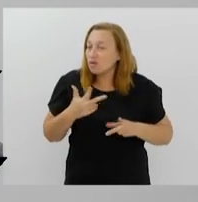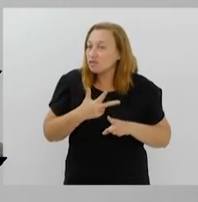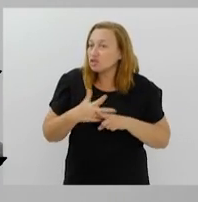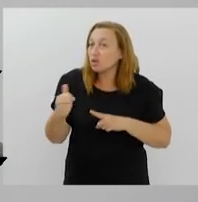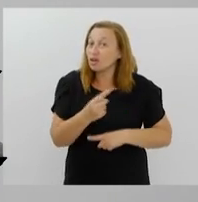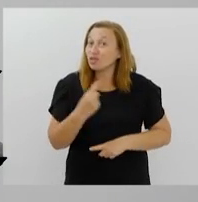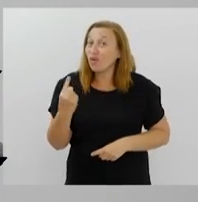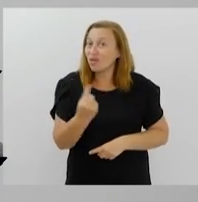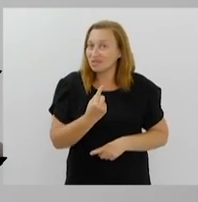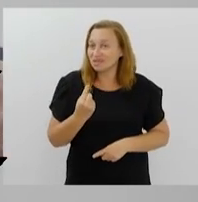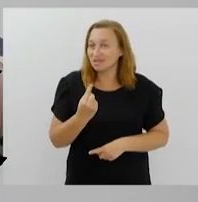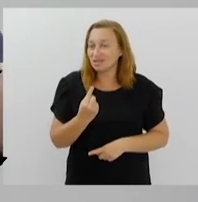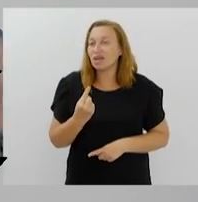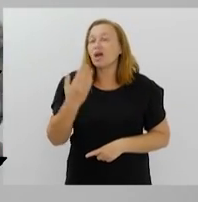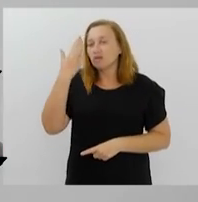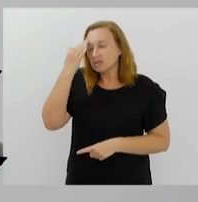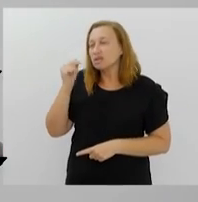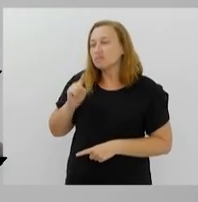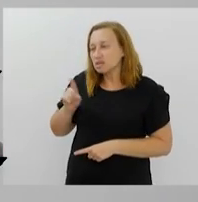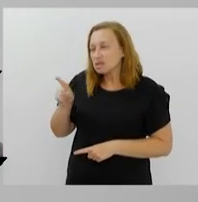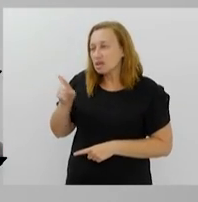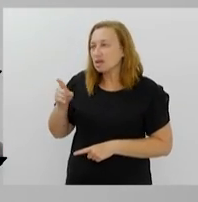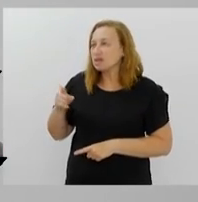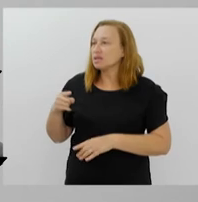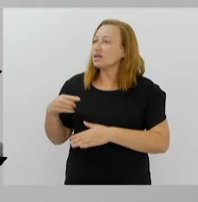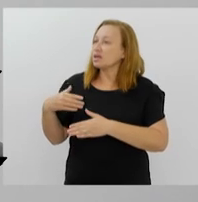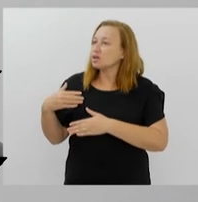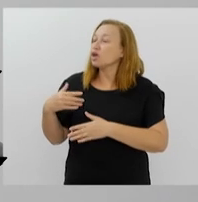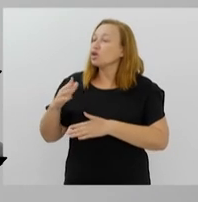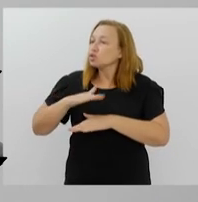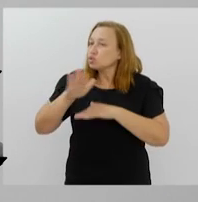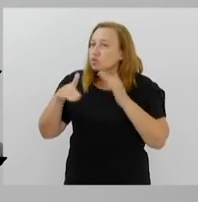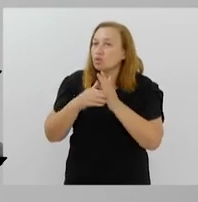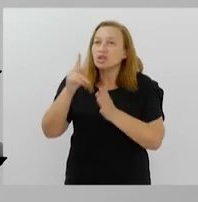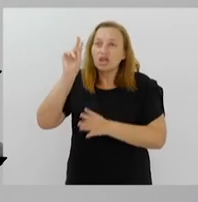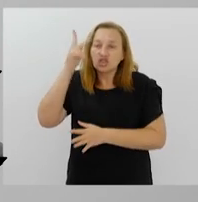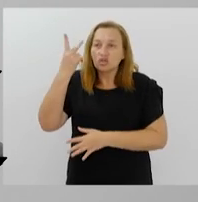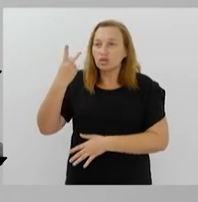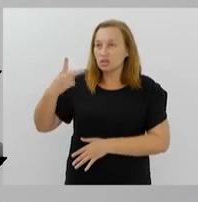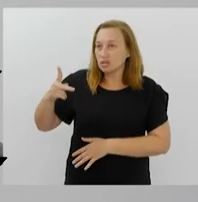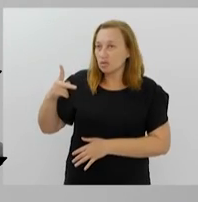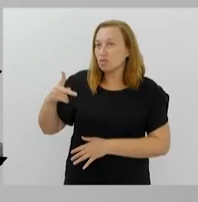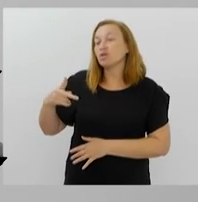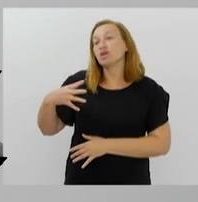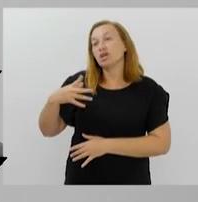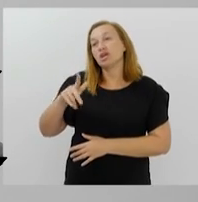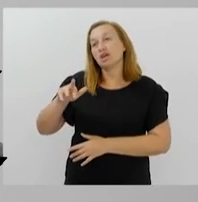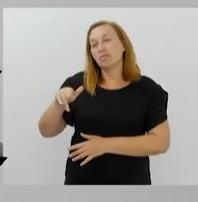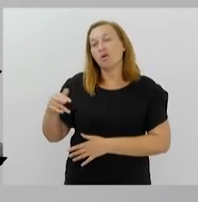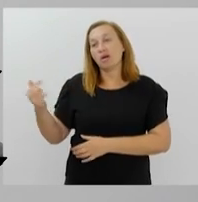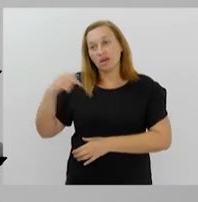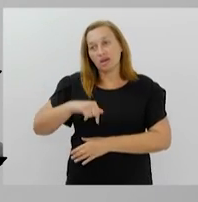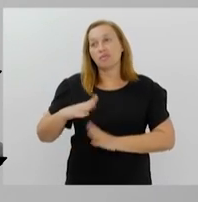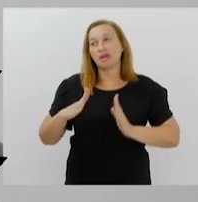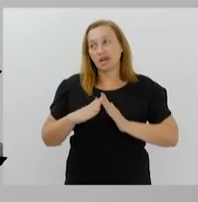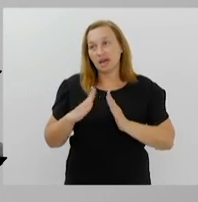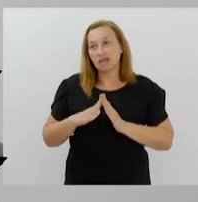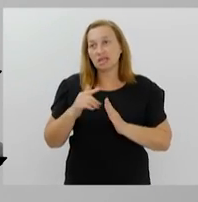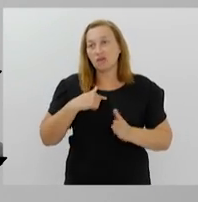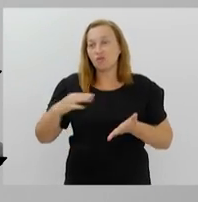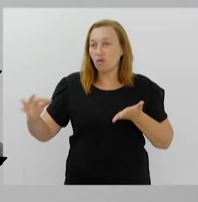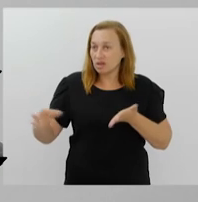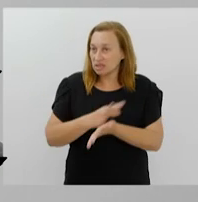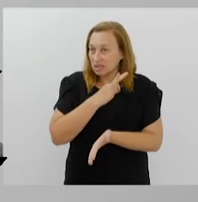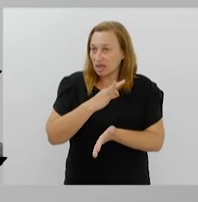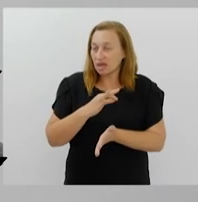Nossa que eu sei que você traz todo o legado aí do Márcio Pacheco aqui para casa e vou assinar com o Fred